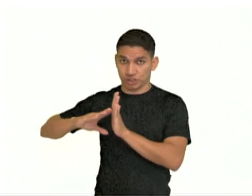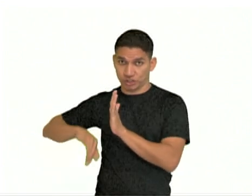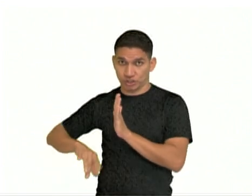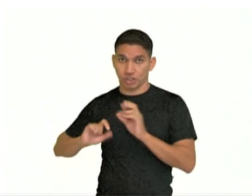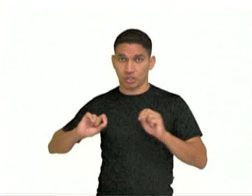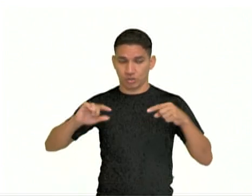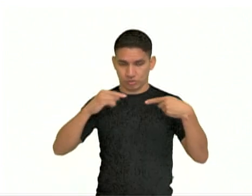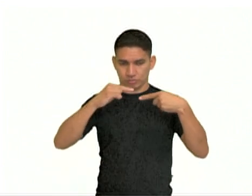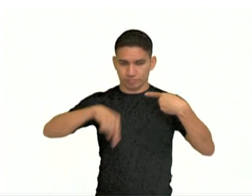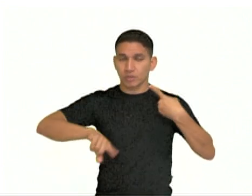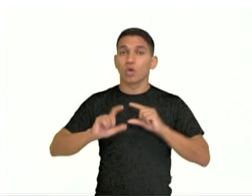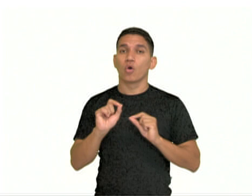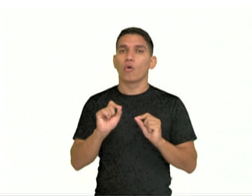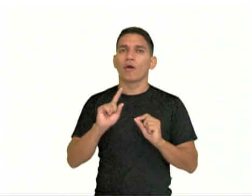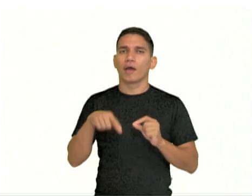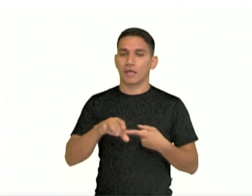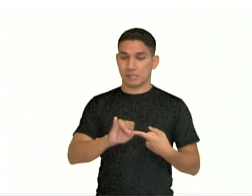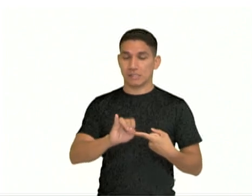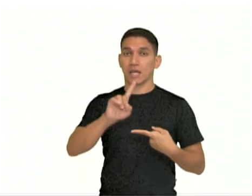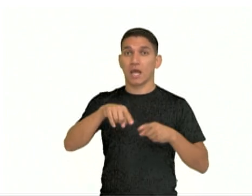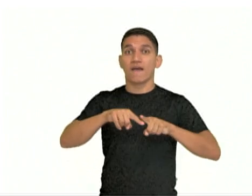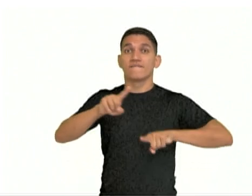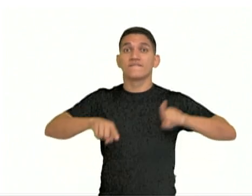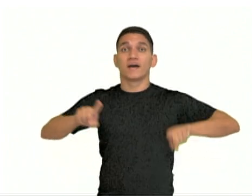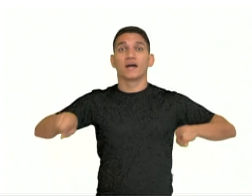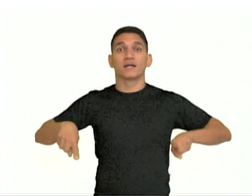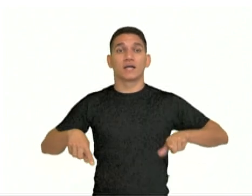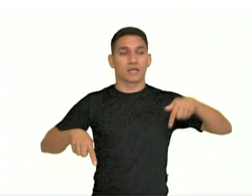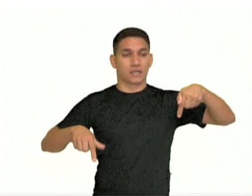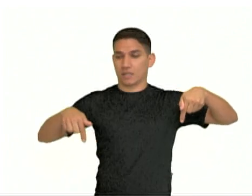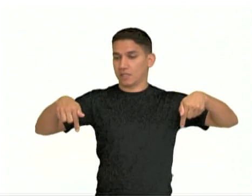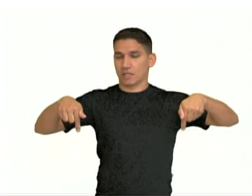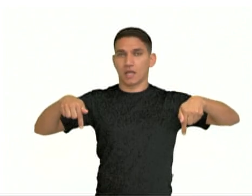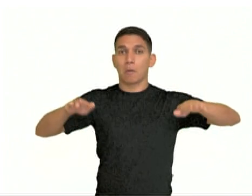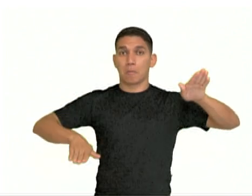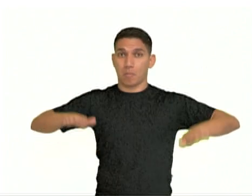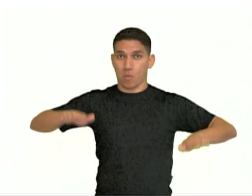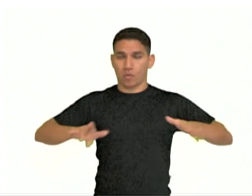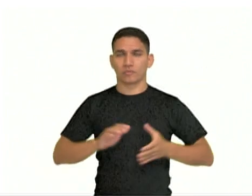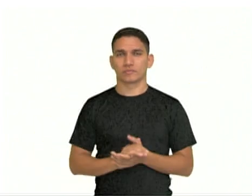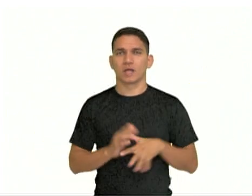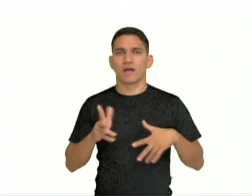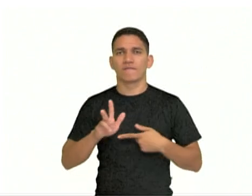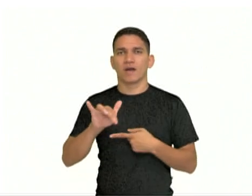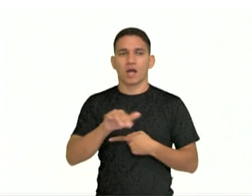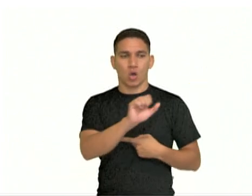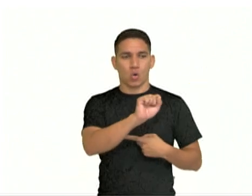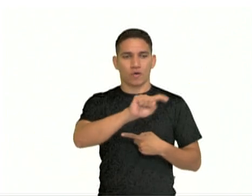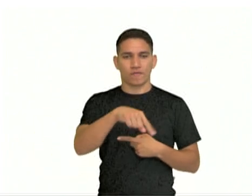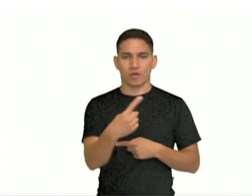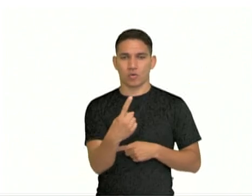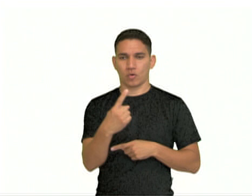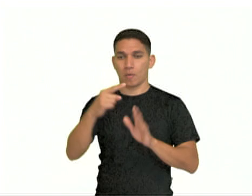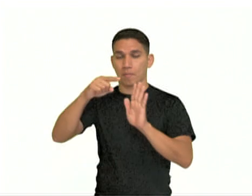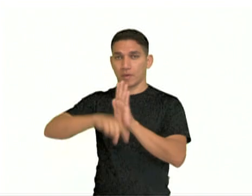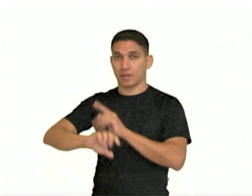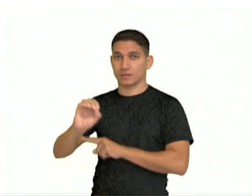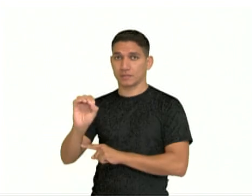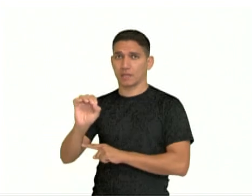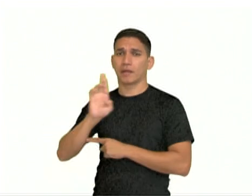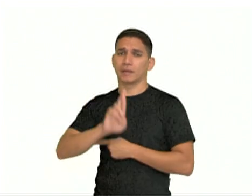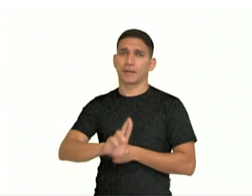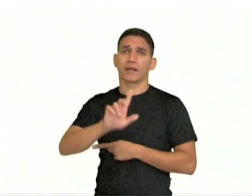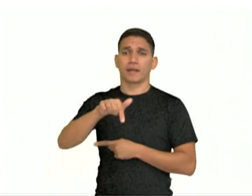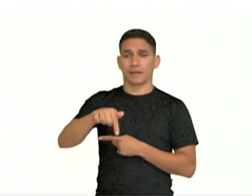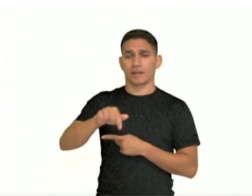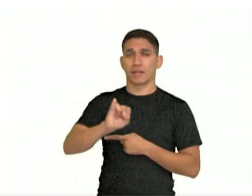Que é o impulso, ele representa a variação da quantidade de movimento, ou seja, você vai fazer 8,1 menos 0, e isso fecha impulso